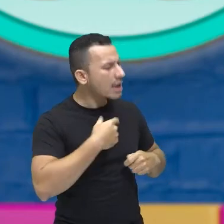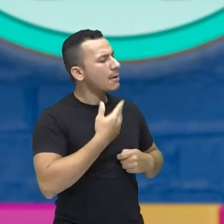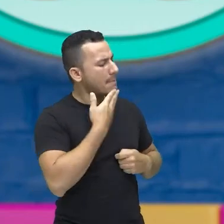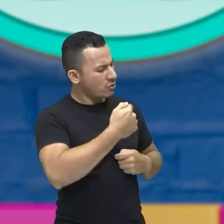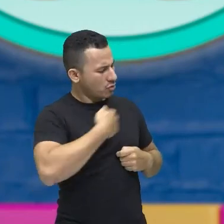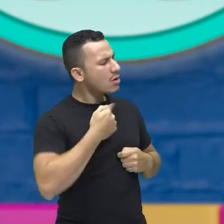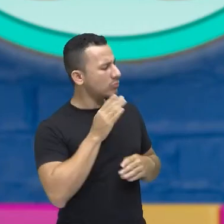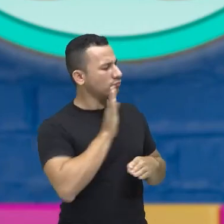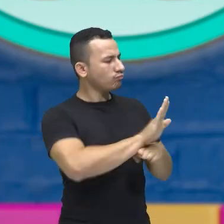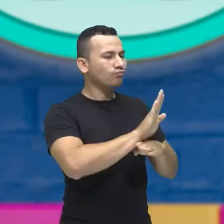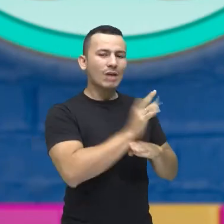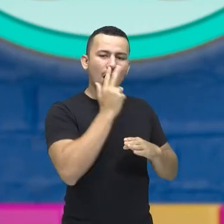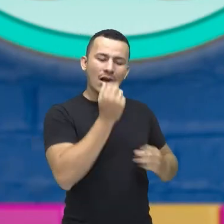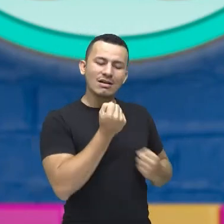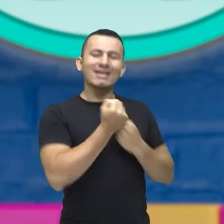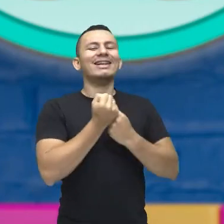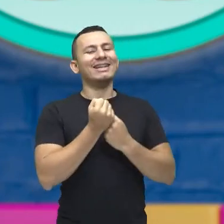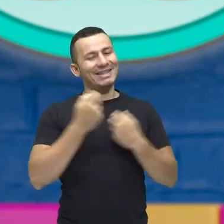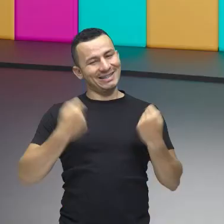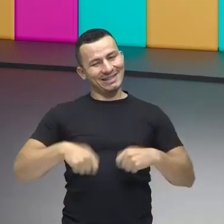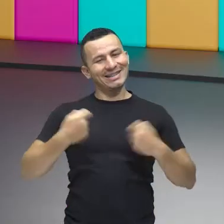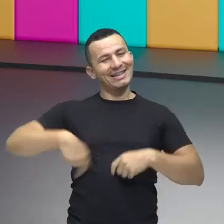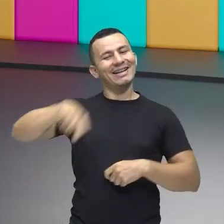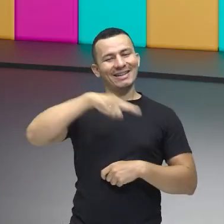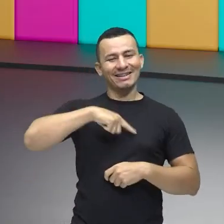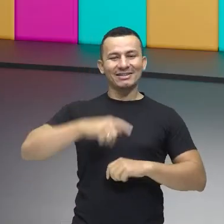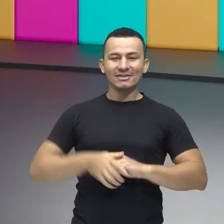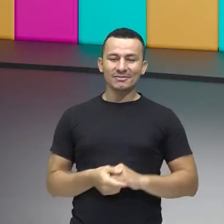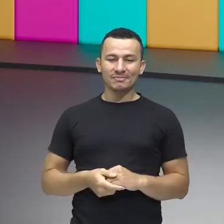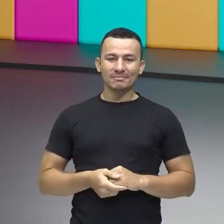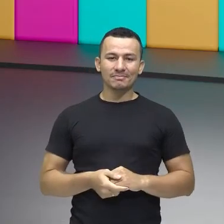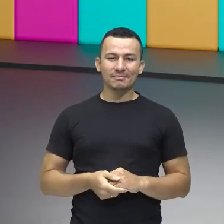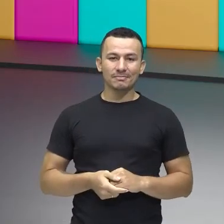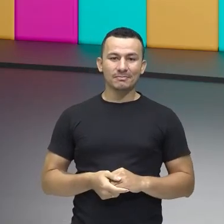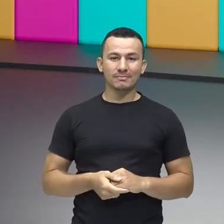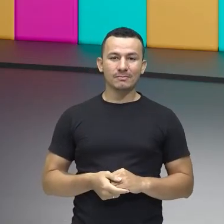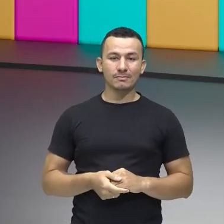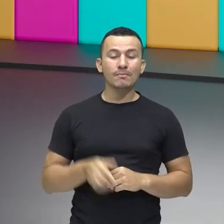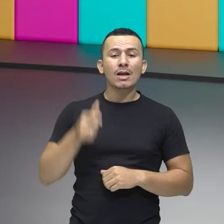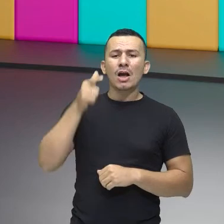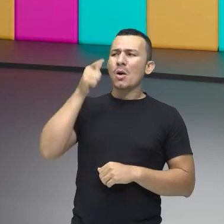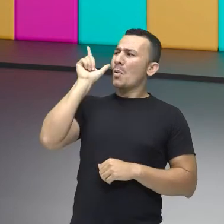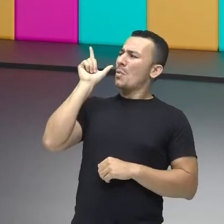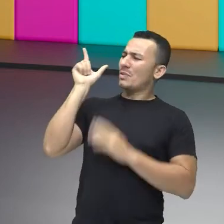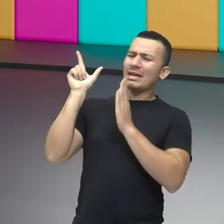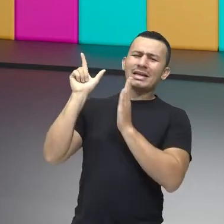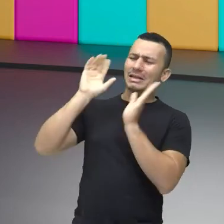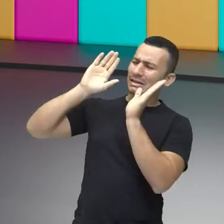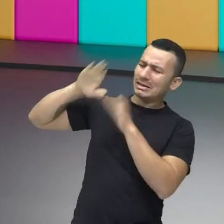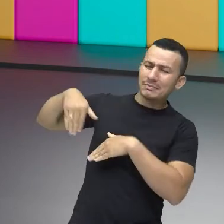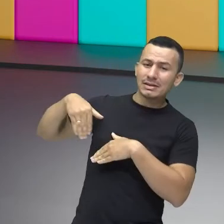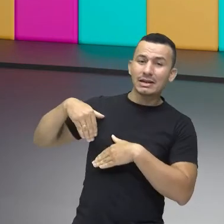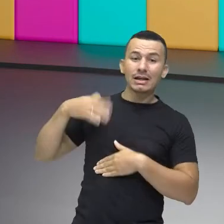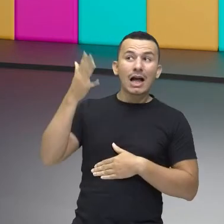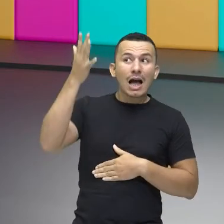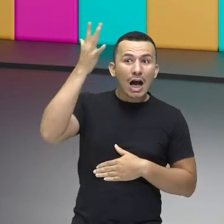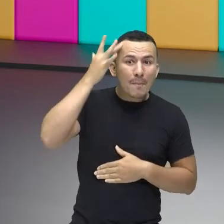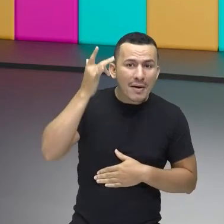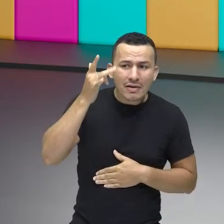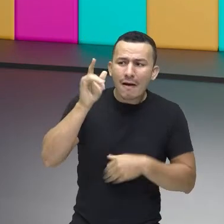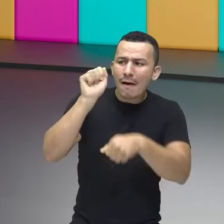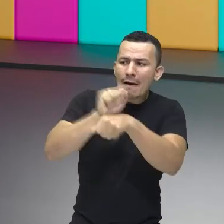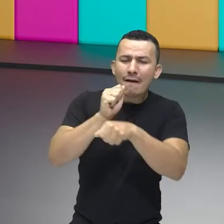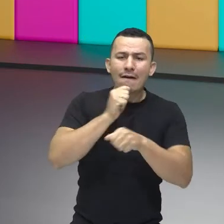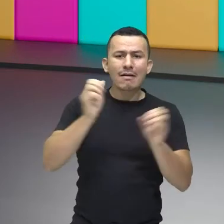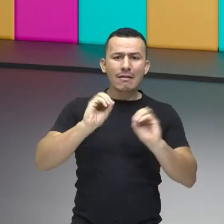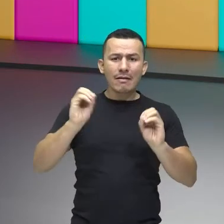disso que a gente precisa. Tá certo. Então, o ontem não existe mais. O amanhã ainda não chegou.